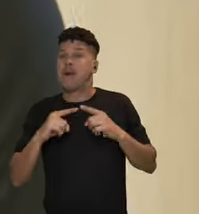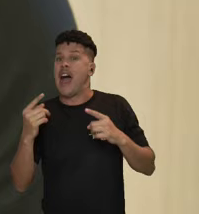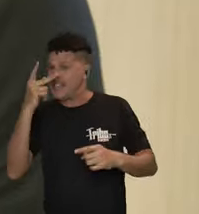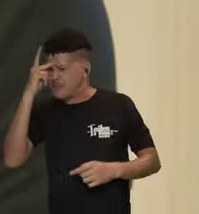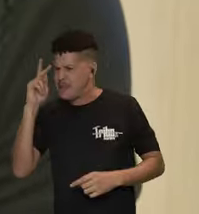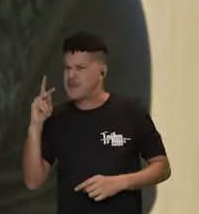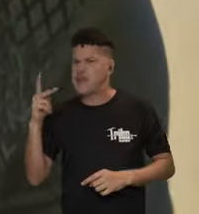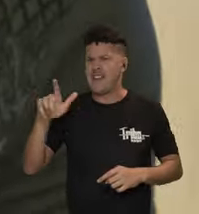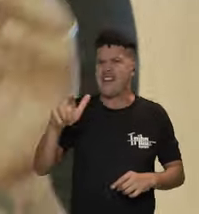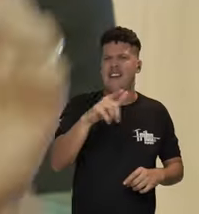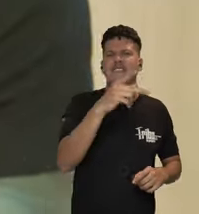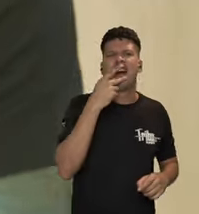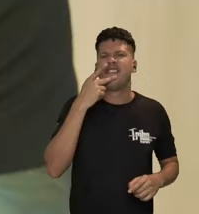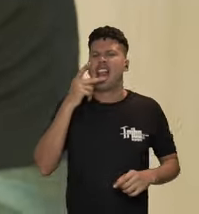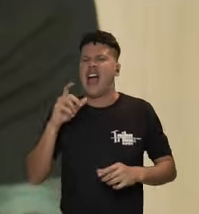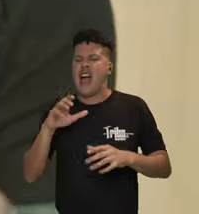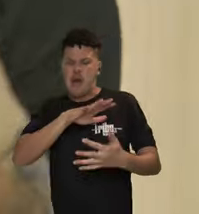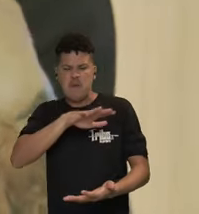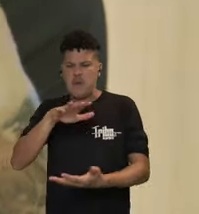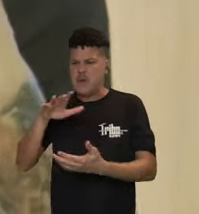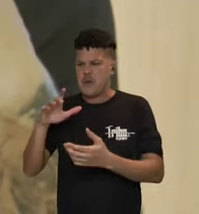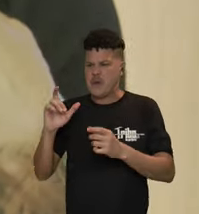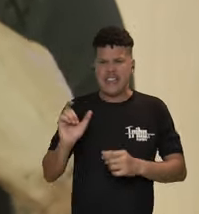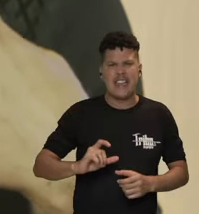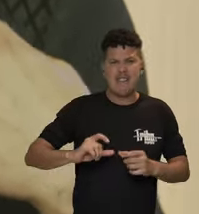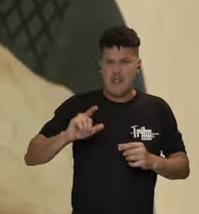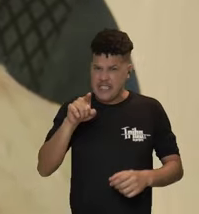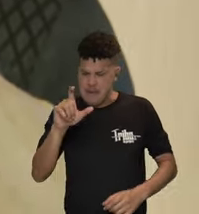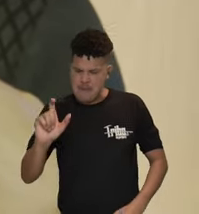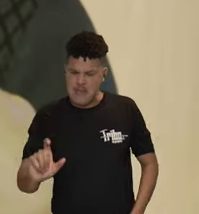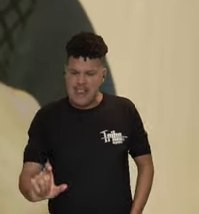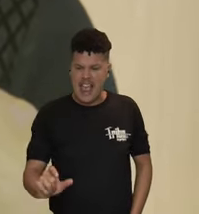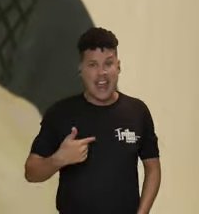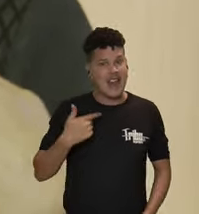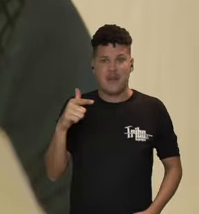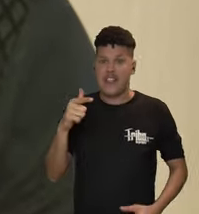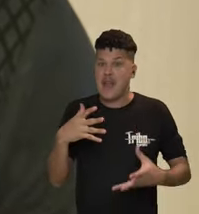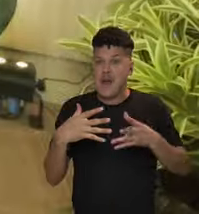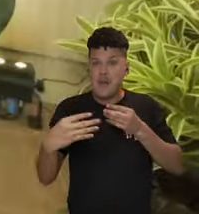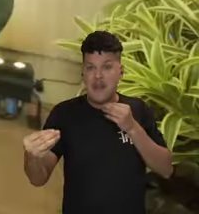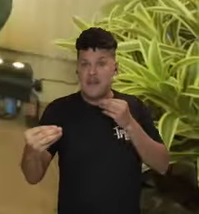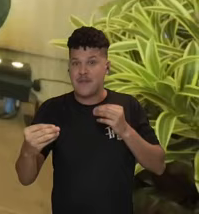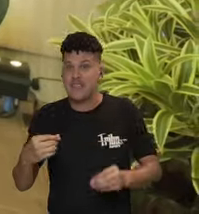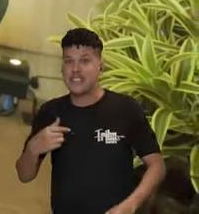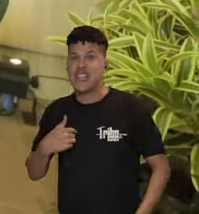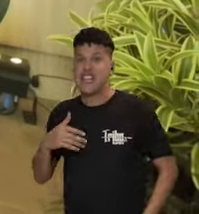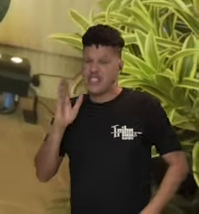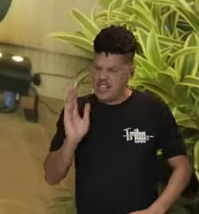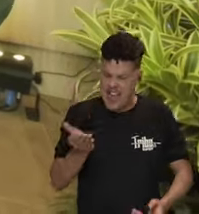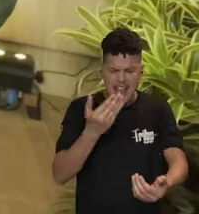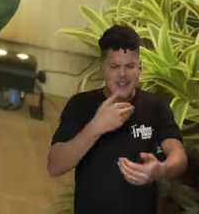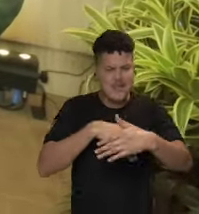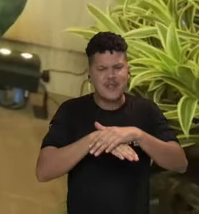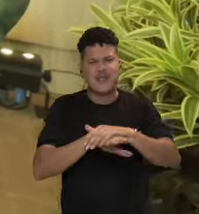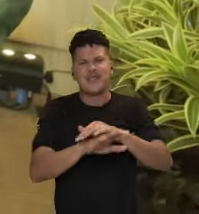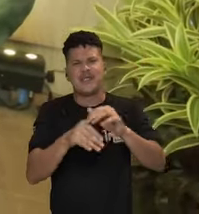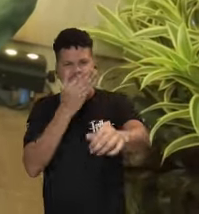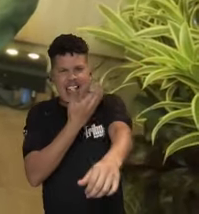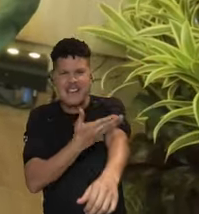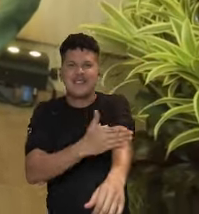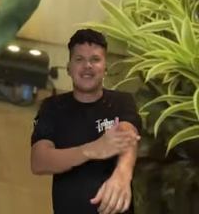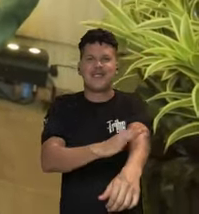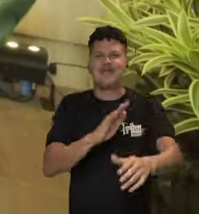desse tamanho, tu ficou que foi pequeno. Mas não tem como fugir, já acostumei com isso aqui. Sou descendente